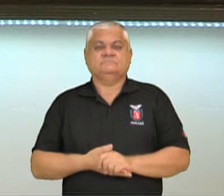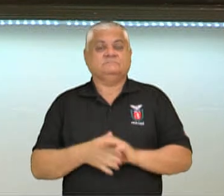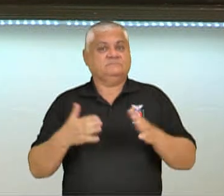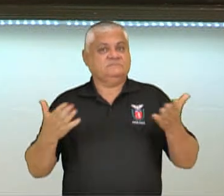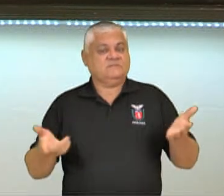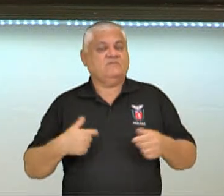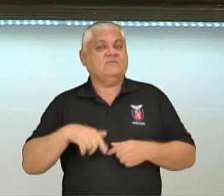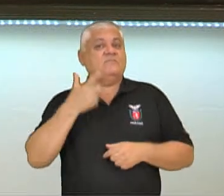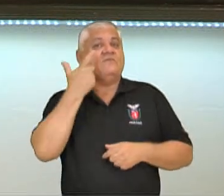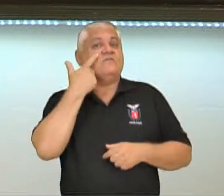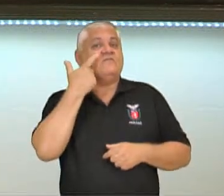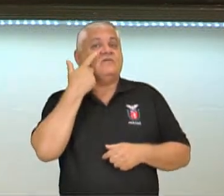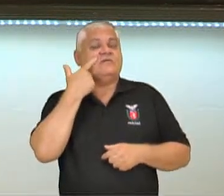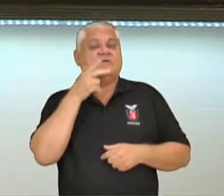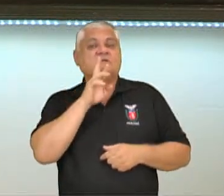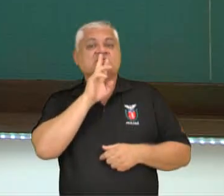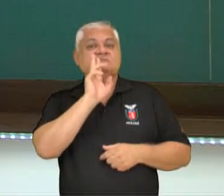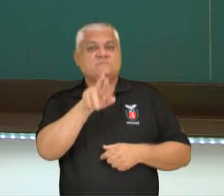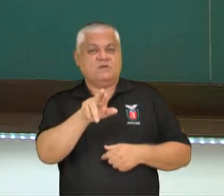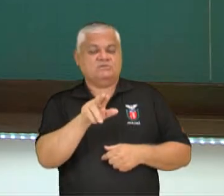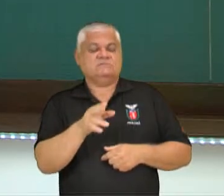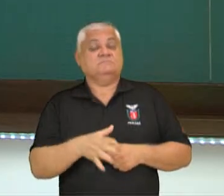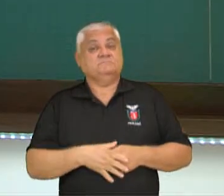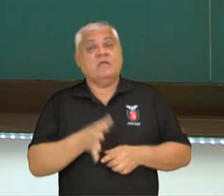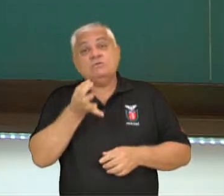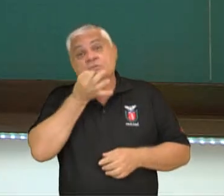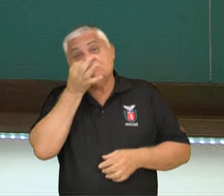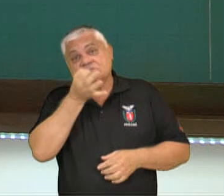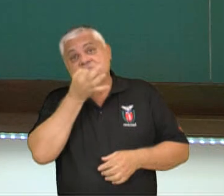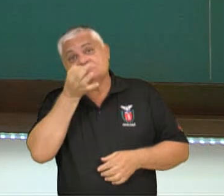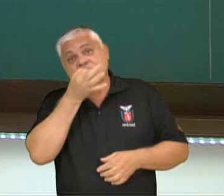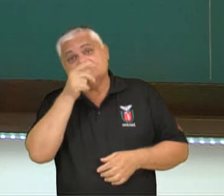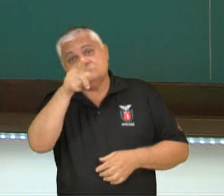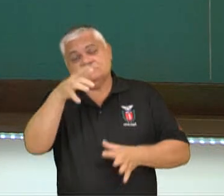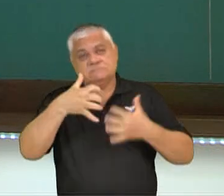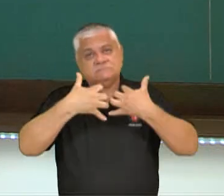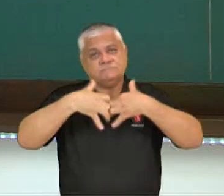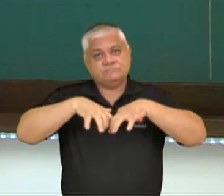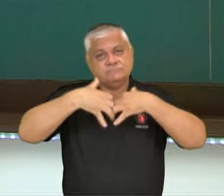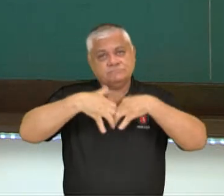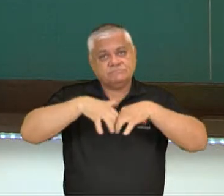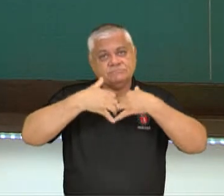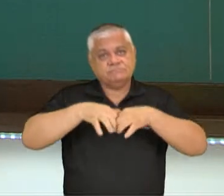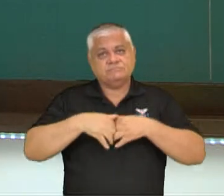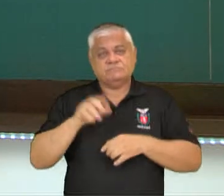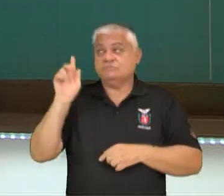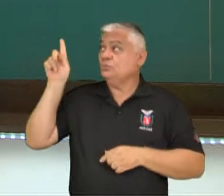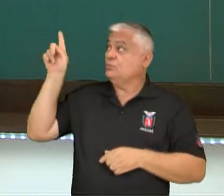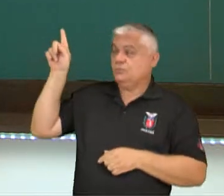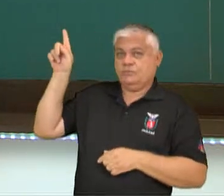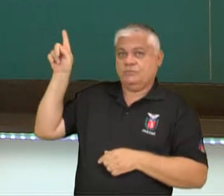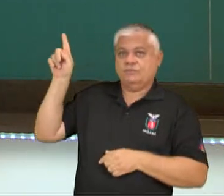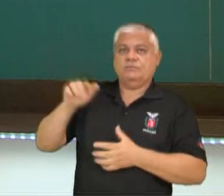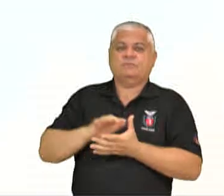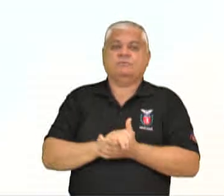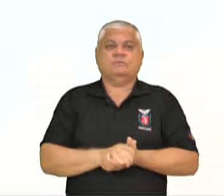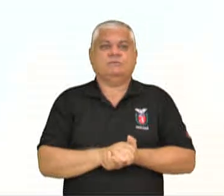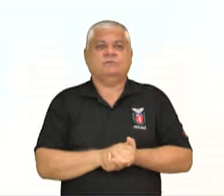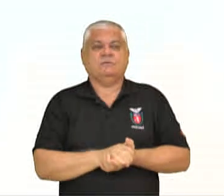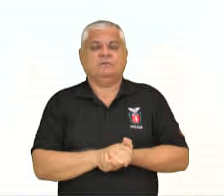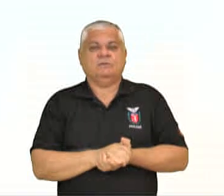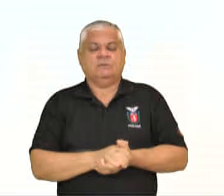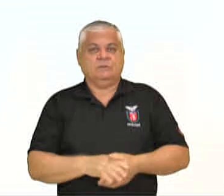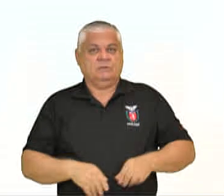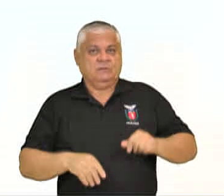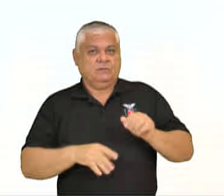Então vamos ver aqui, pessoal, como que ficou uma sugestão, né, de reflexão sobre esse infográfico. Então vejam que o